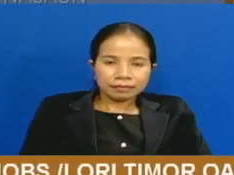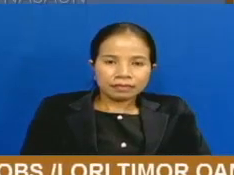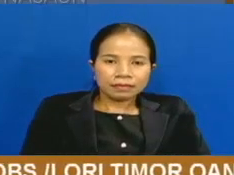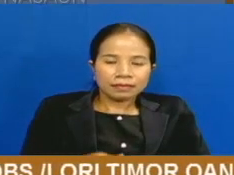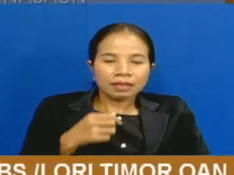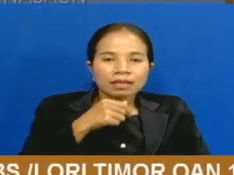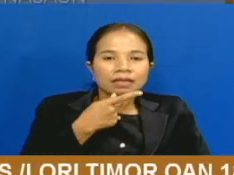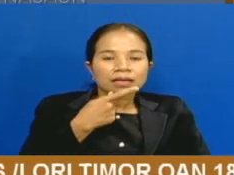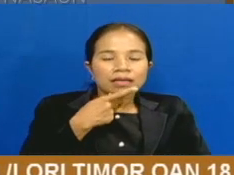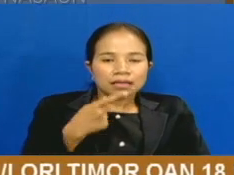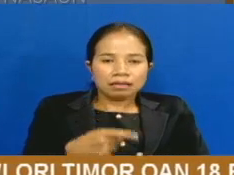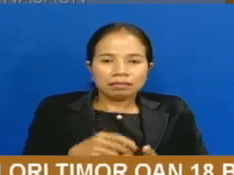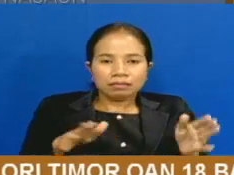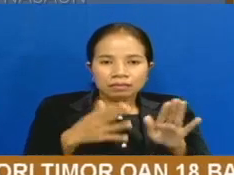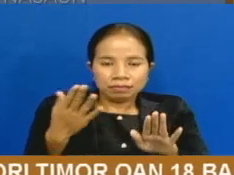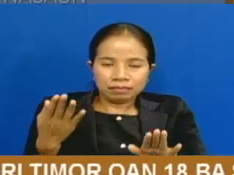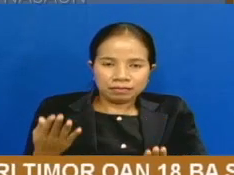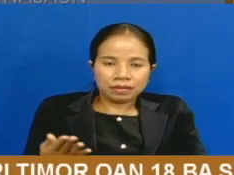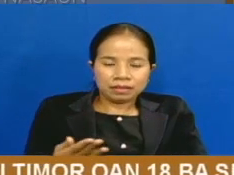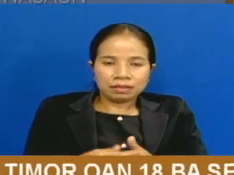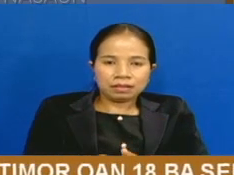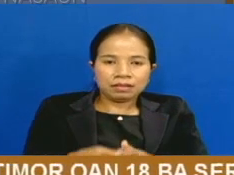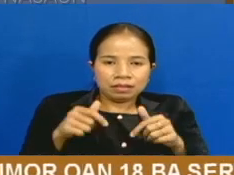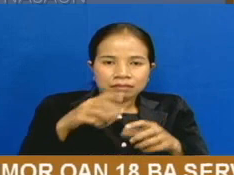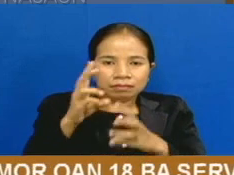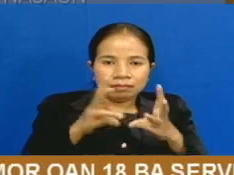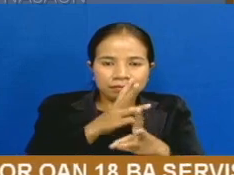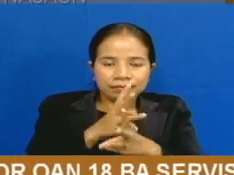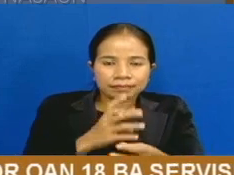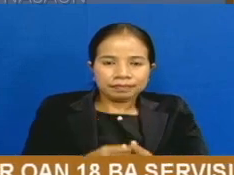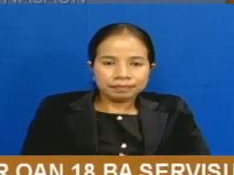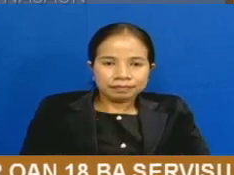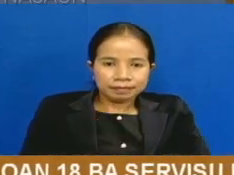Maluxira Padre Francisco Tavares Hakotunia peregrinação ni Hamondu.